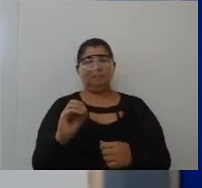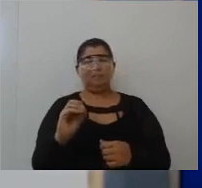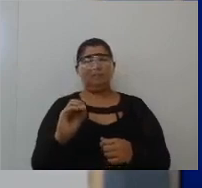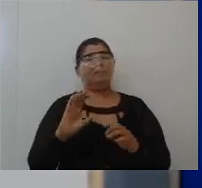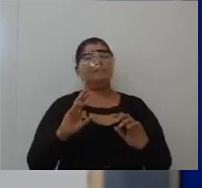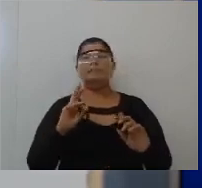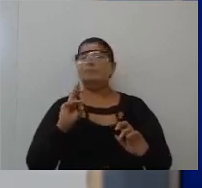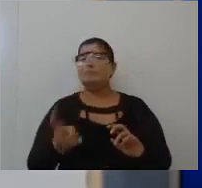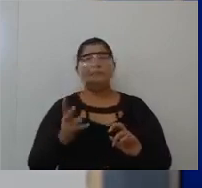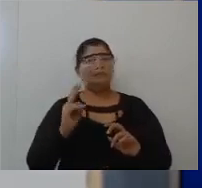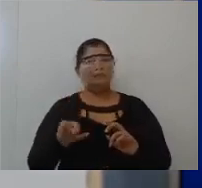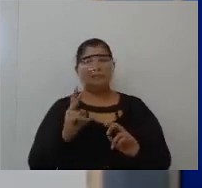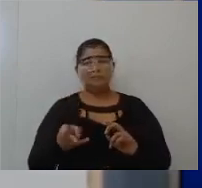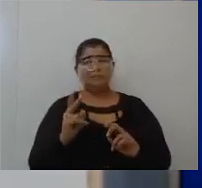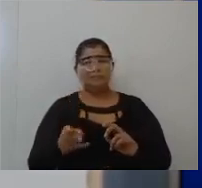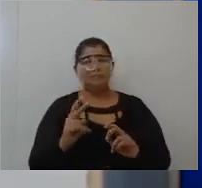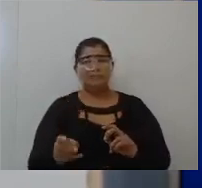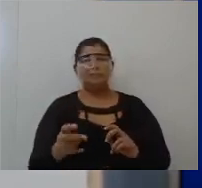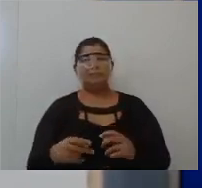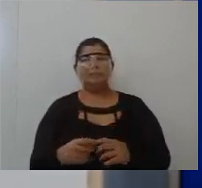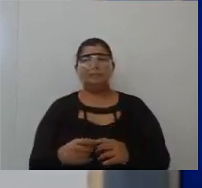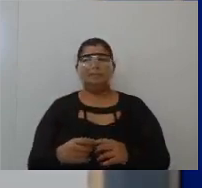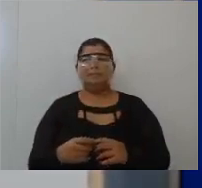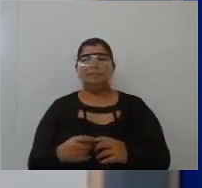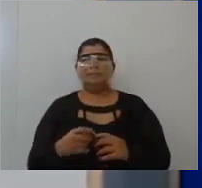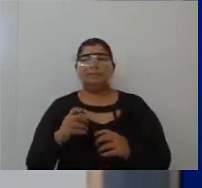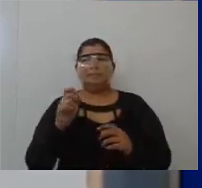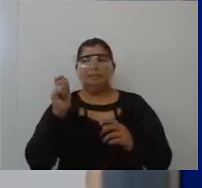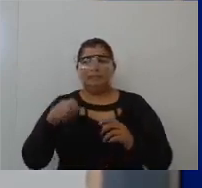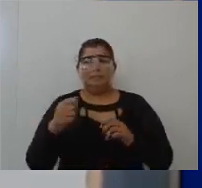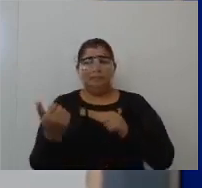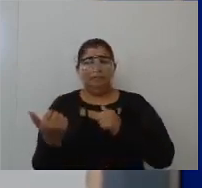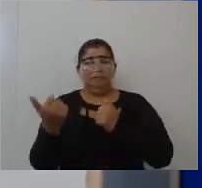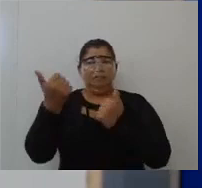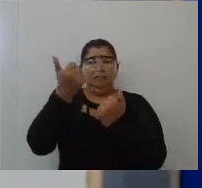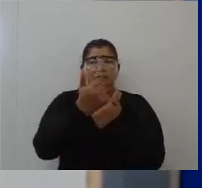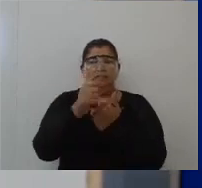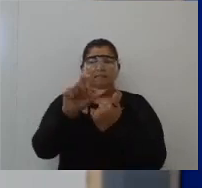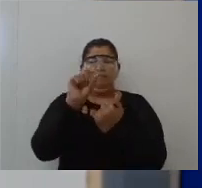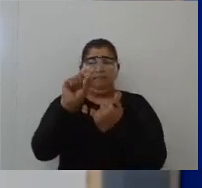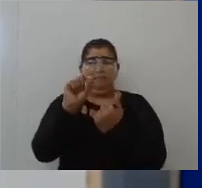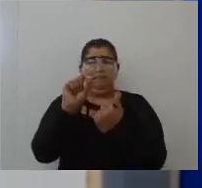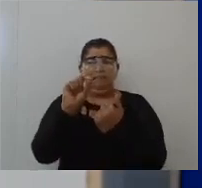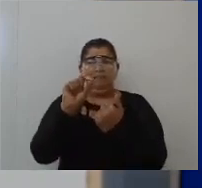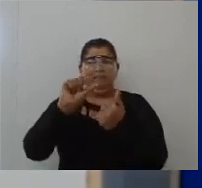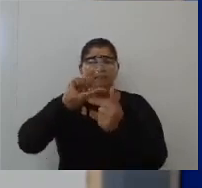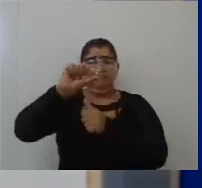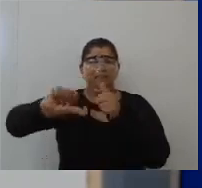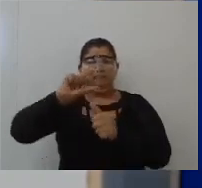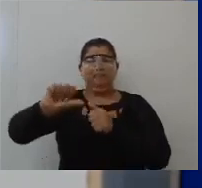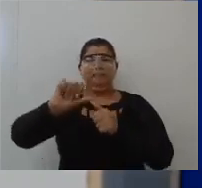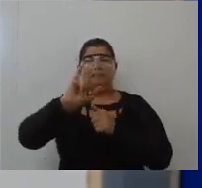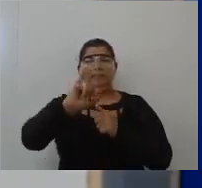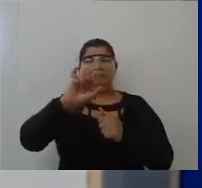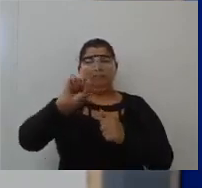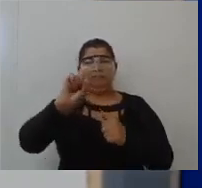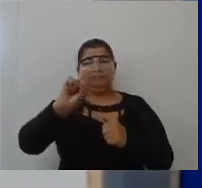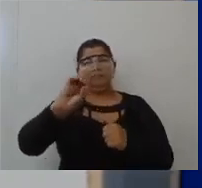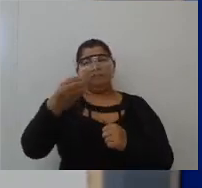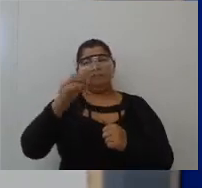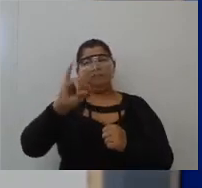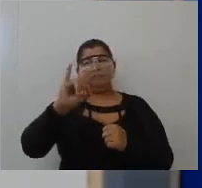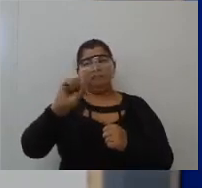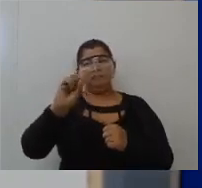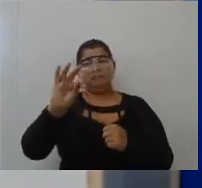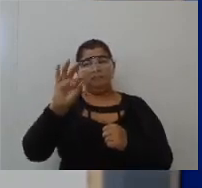Todas as vezes que eu puder substituir o que e o se por isso ou